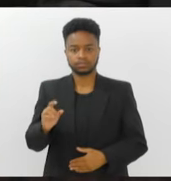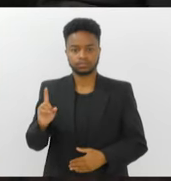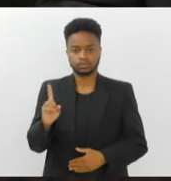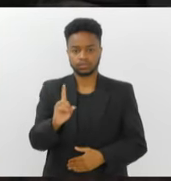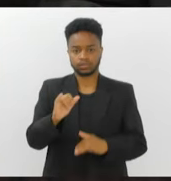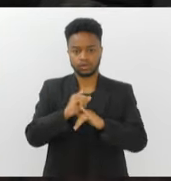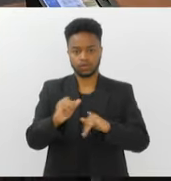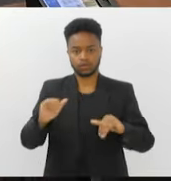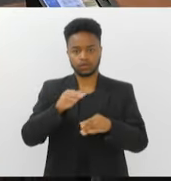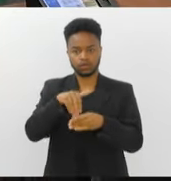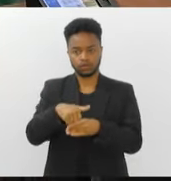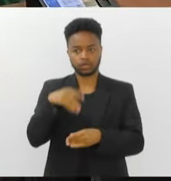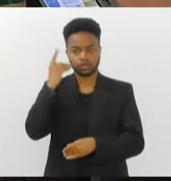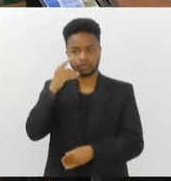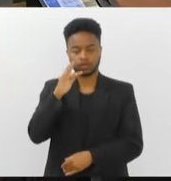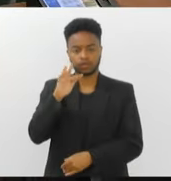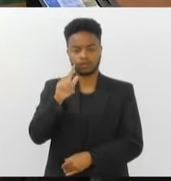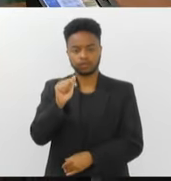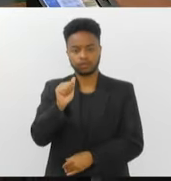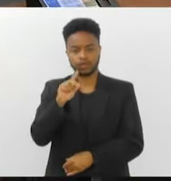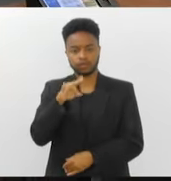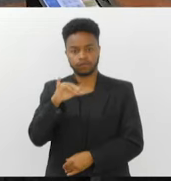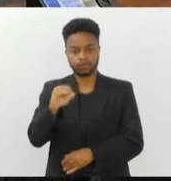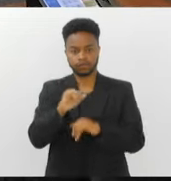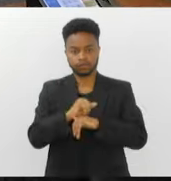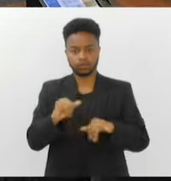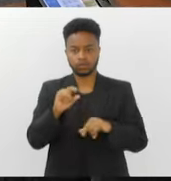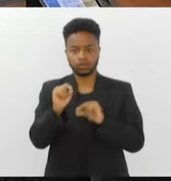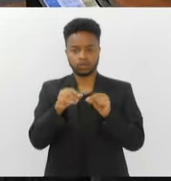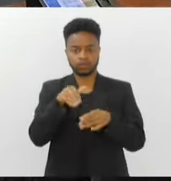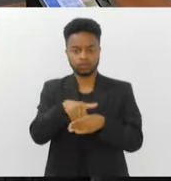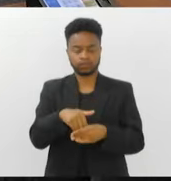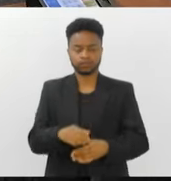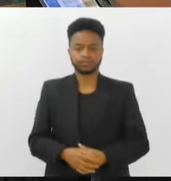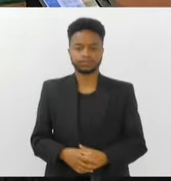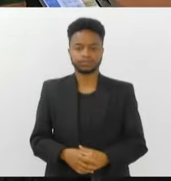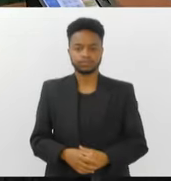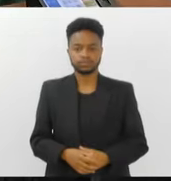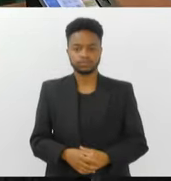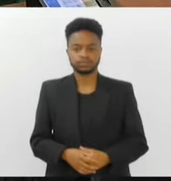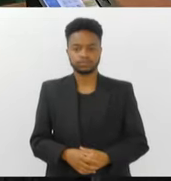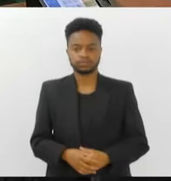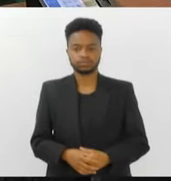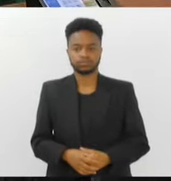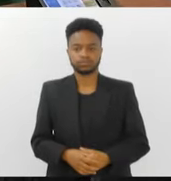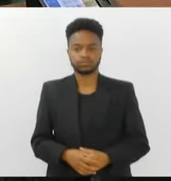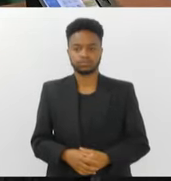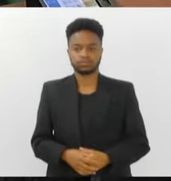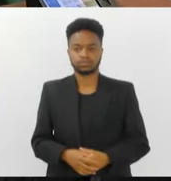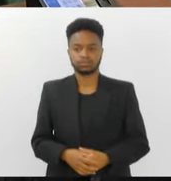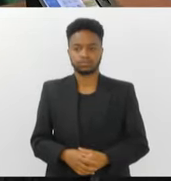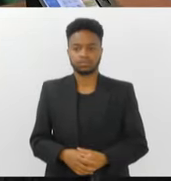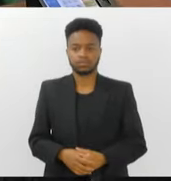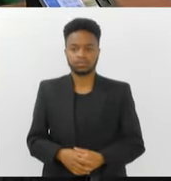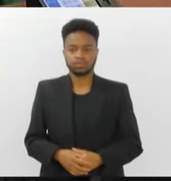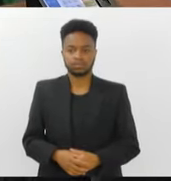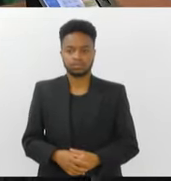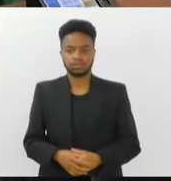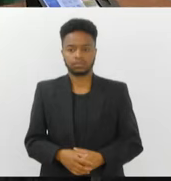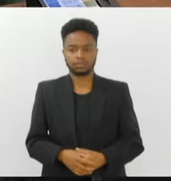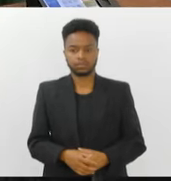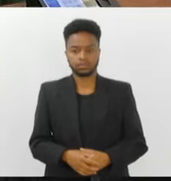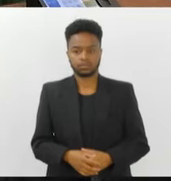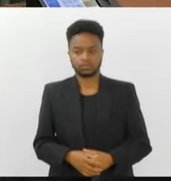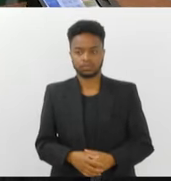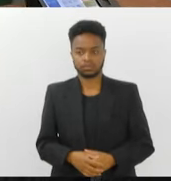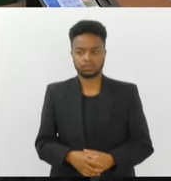presidente. Deputado Flávio Serafini, para declarar o voto.